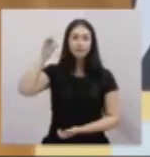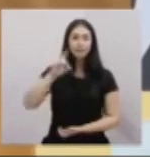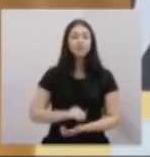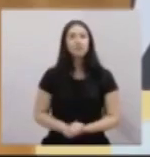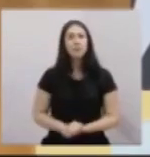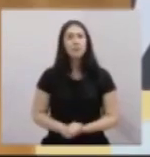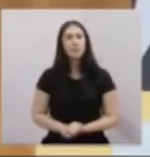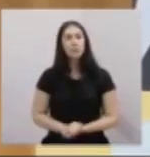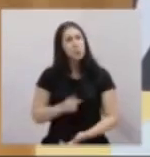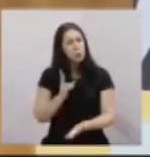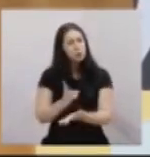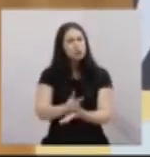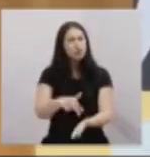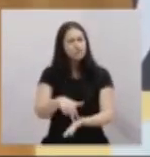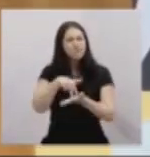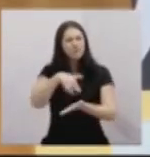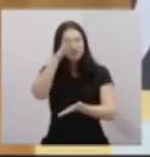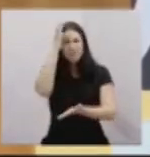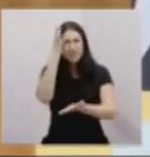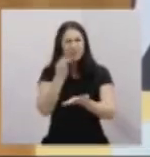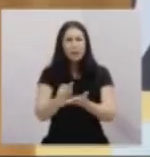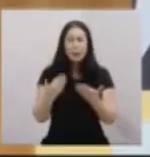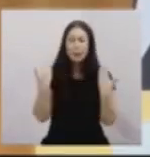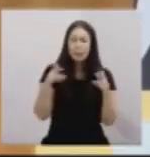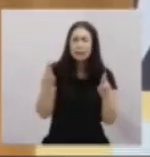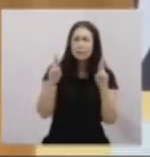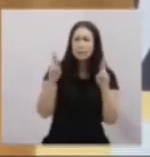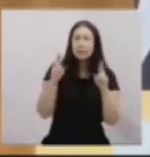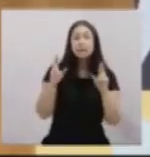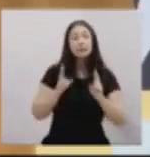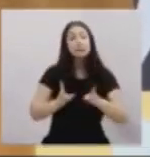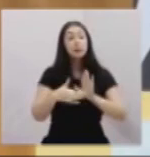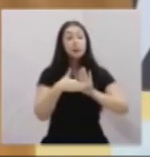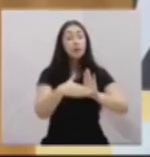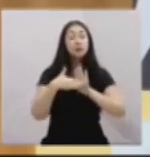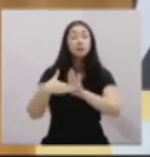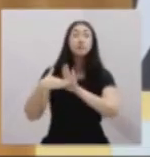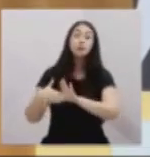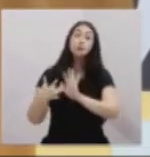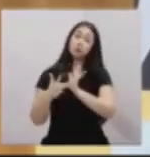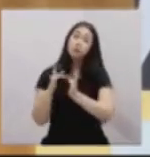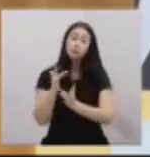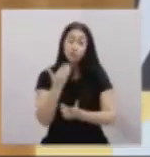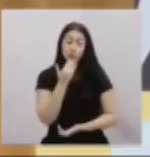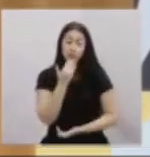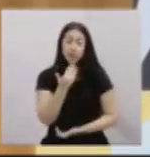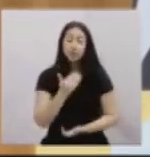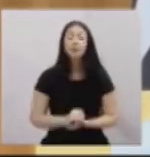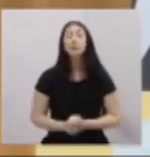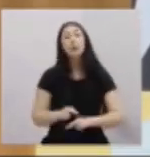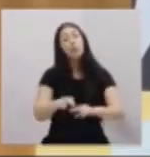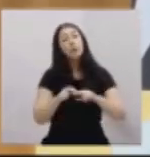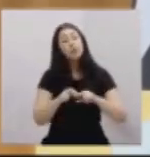Permaneçam firmes na fé, alegres na esperança e solícitos na caridade, é o que nos pede o Senhor. Portanto,